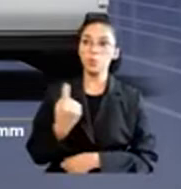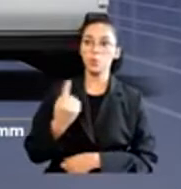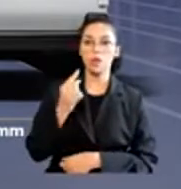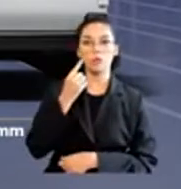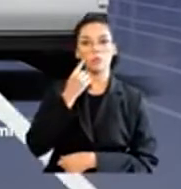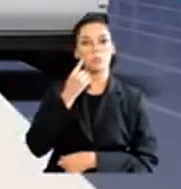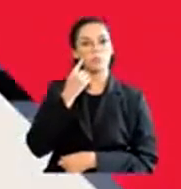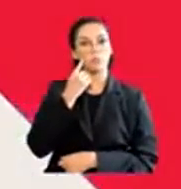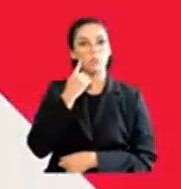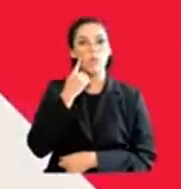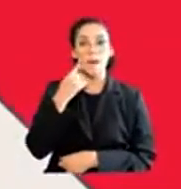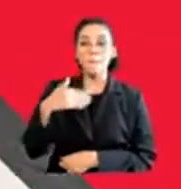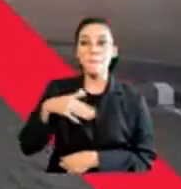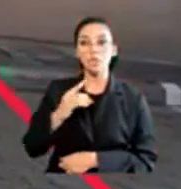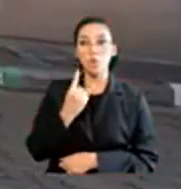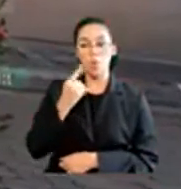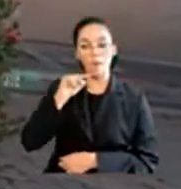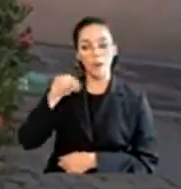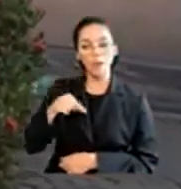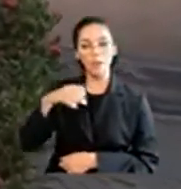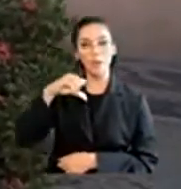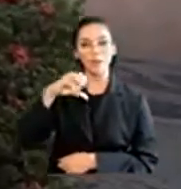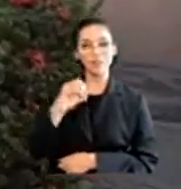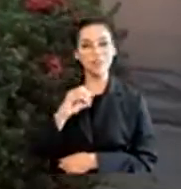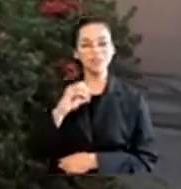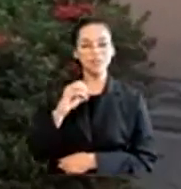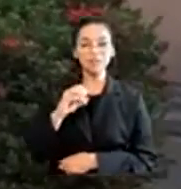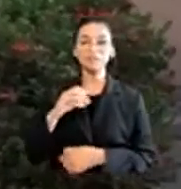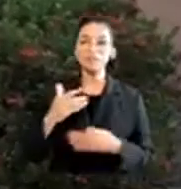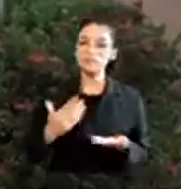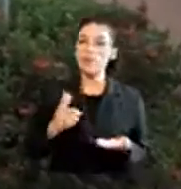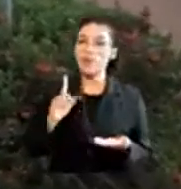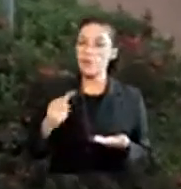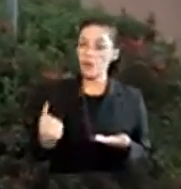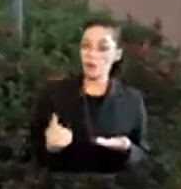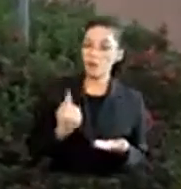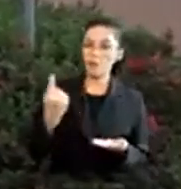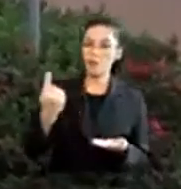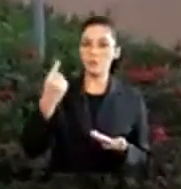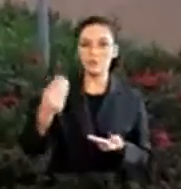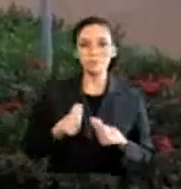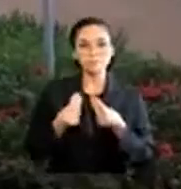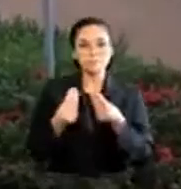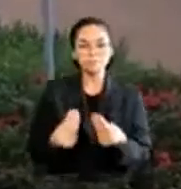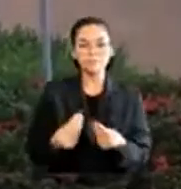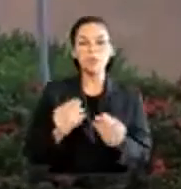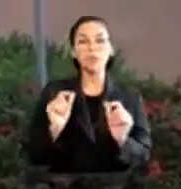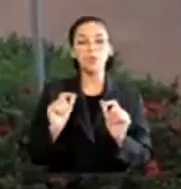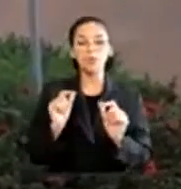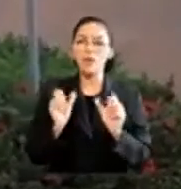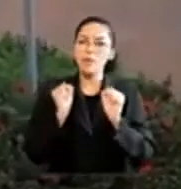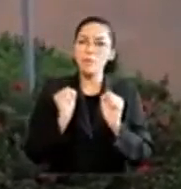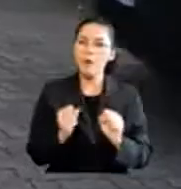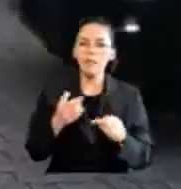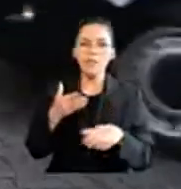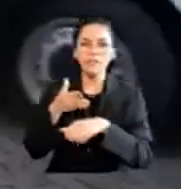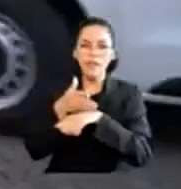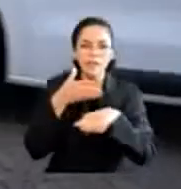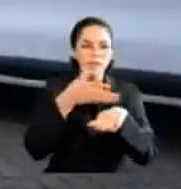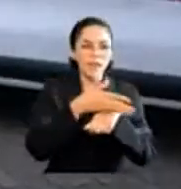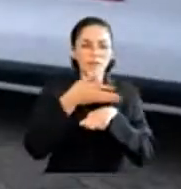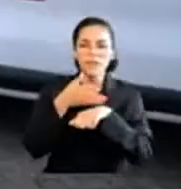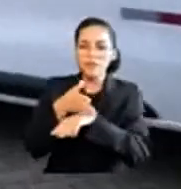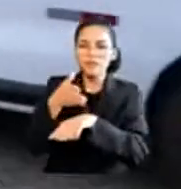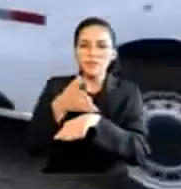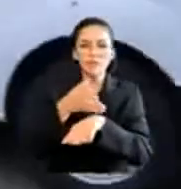de 1,90 m. O maior valor que essa altura entrega é o fato dele ter acesso total a